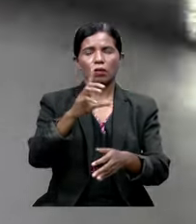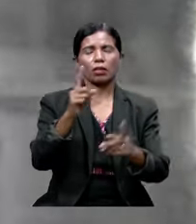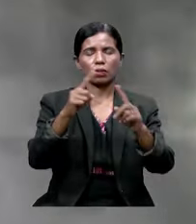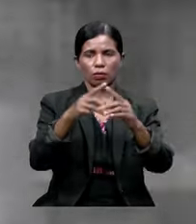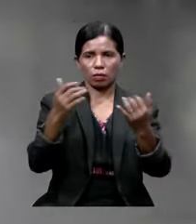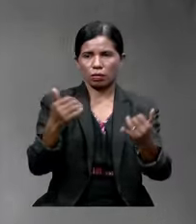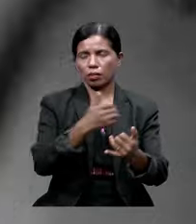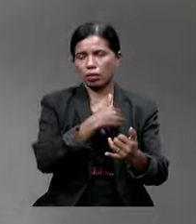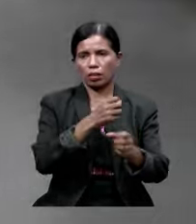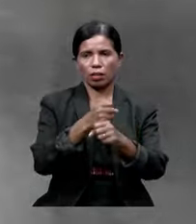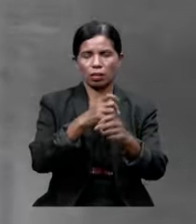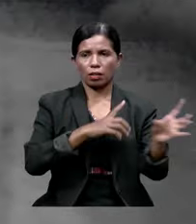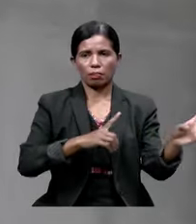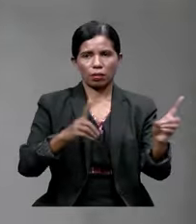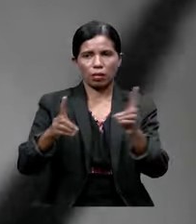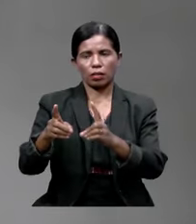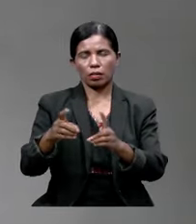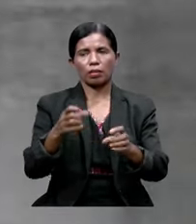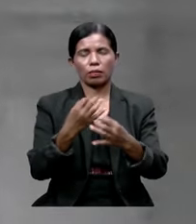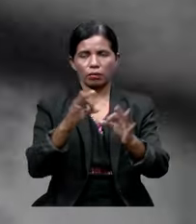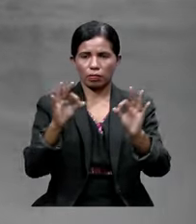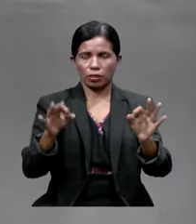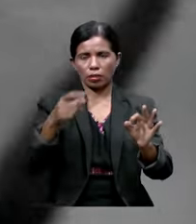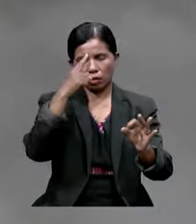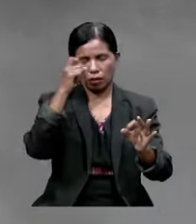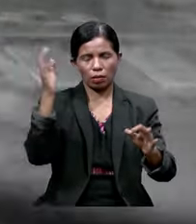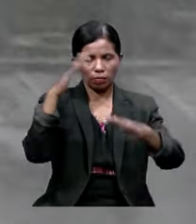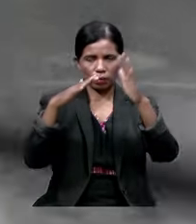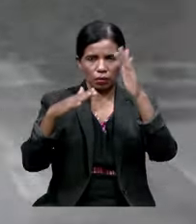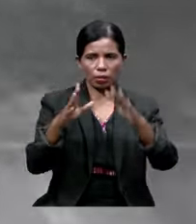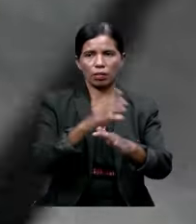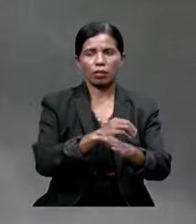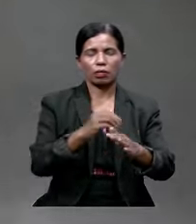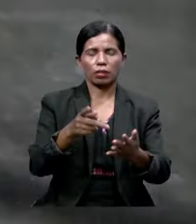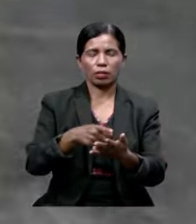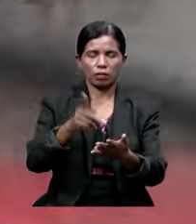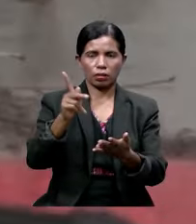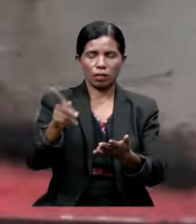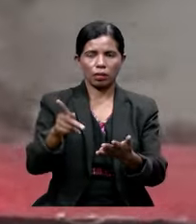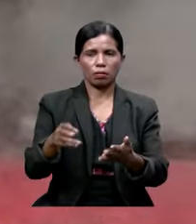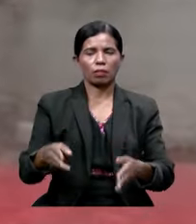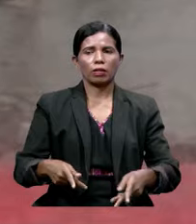agora sidauk implementa ka remata tamba problema indiminizasaun rai.